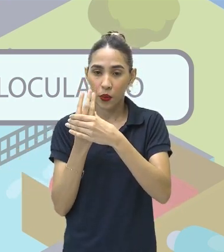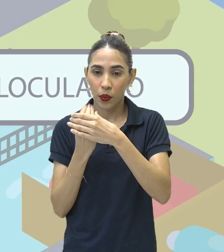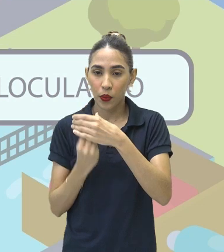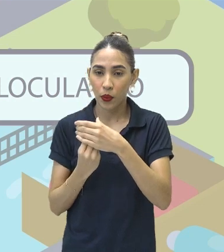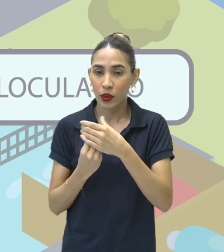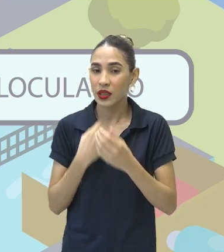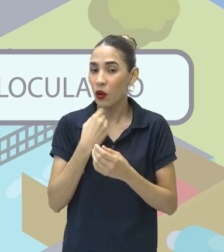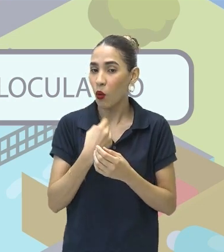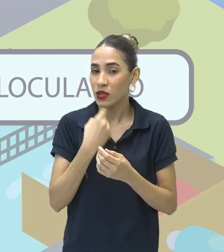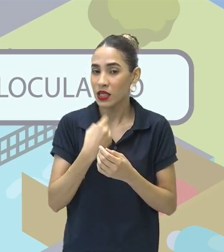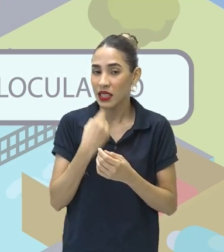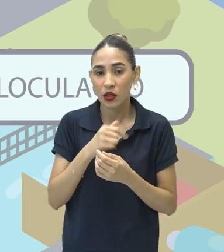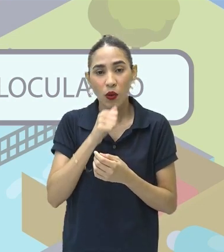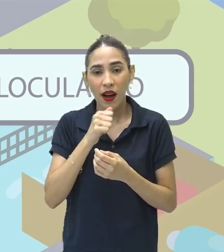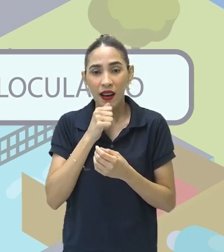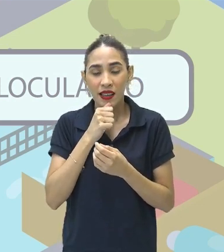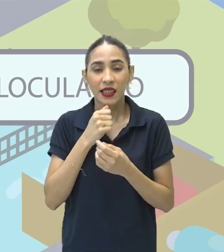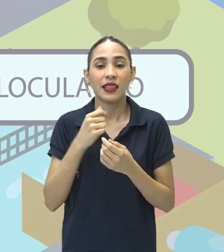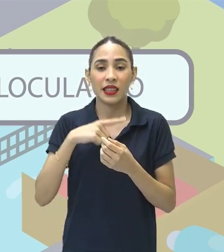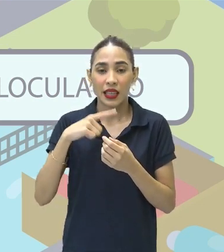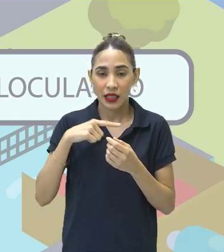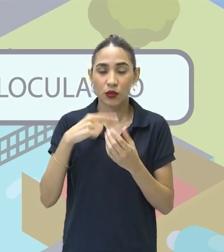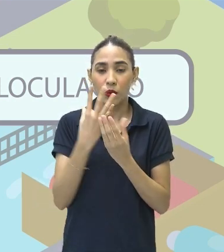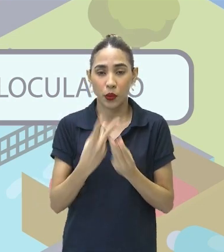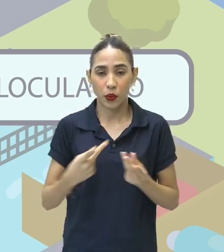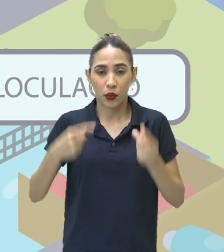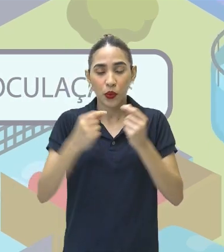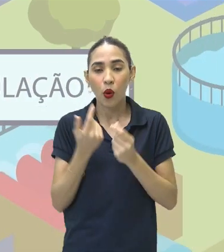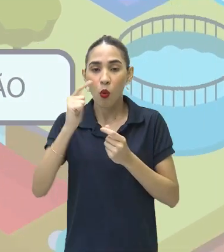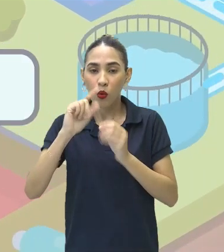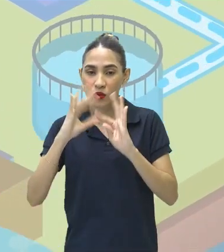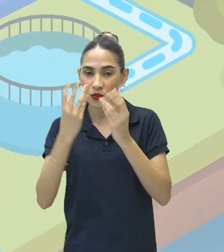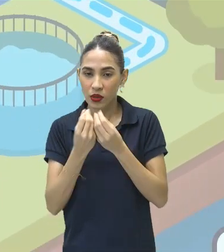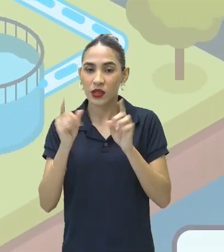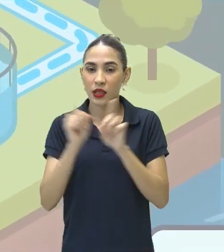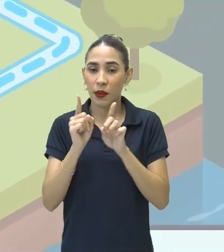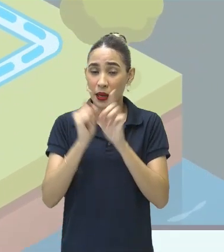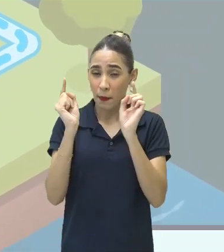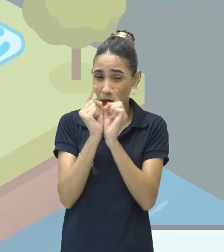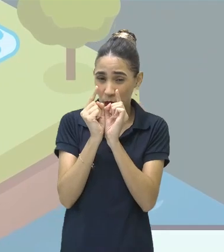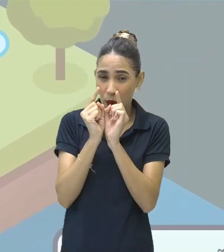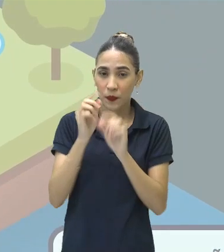não decantam, além da completa remoção de outros resíduos menores.